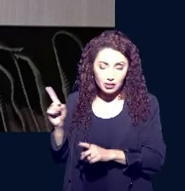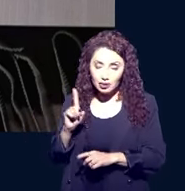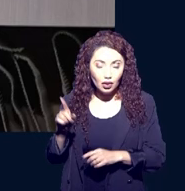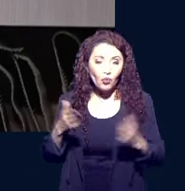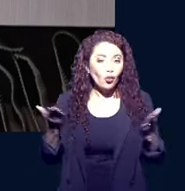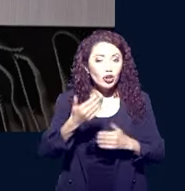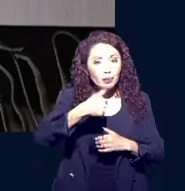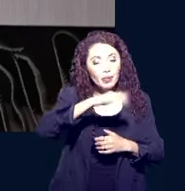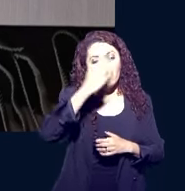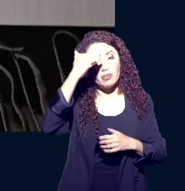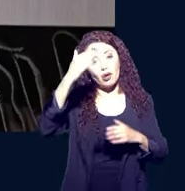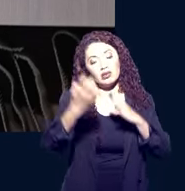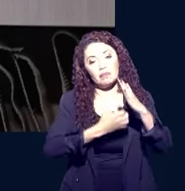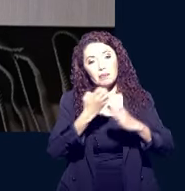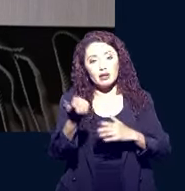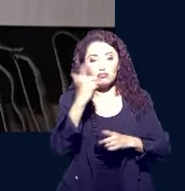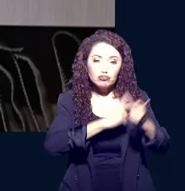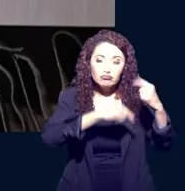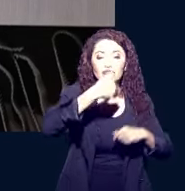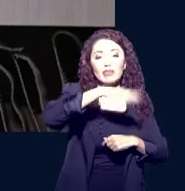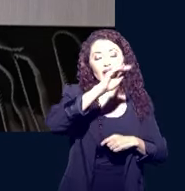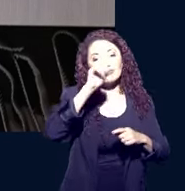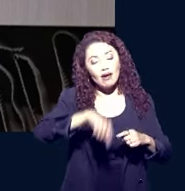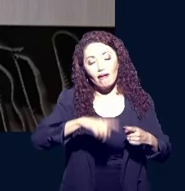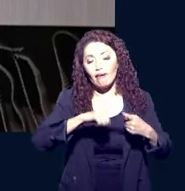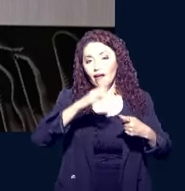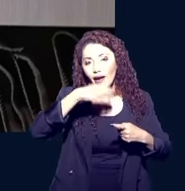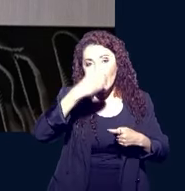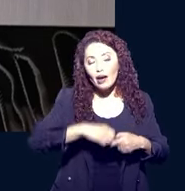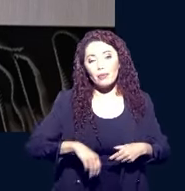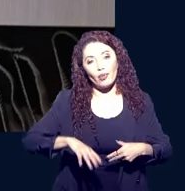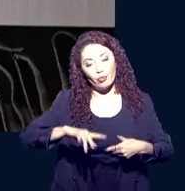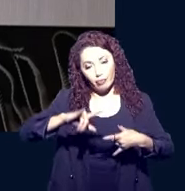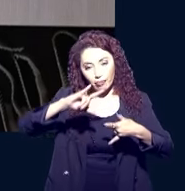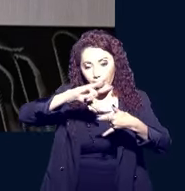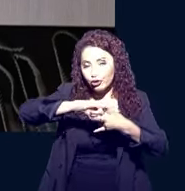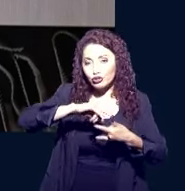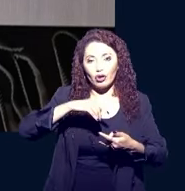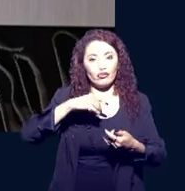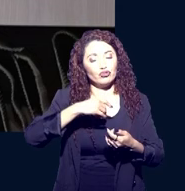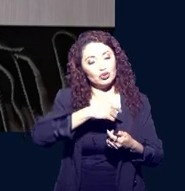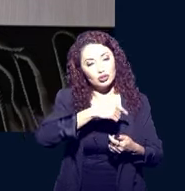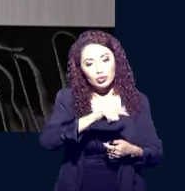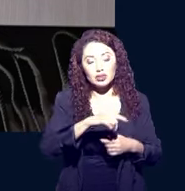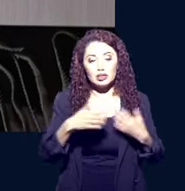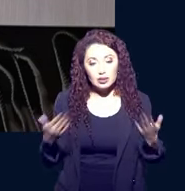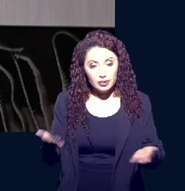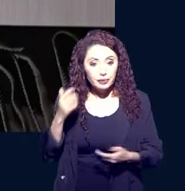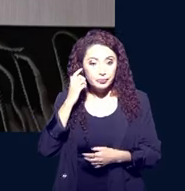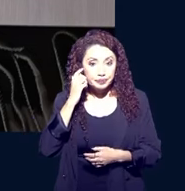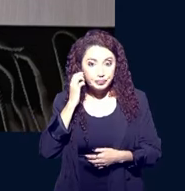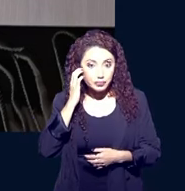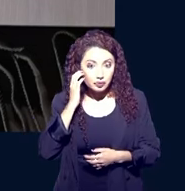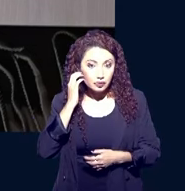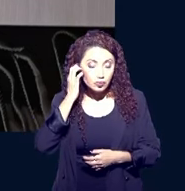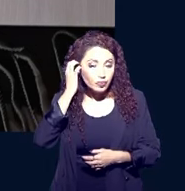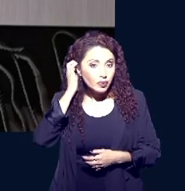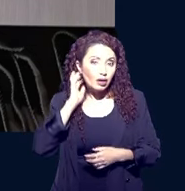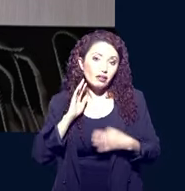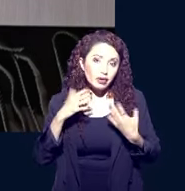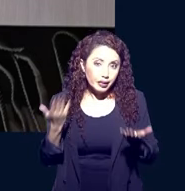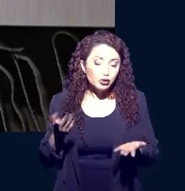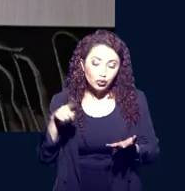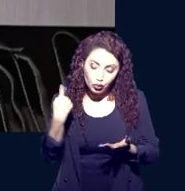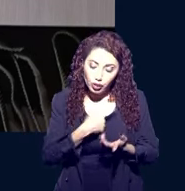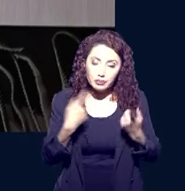Microsoft e agora a aranco circunstancialmente por causa da guerra na Ucrânia e portanto não investir em Ciência e